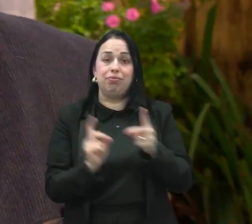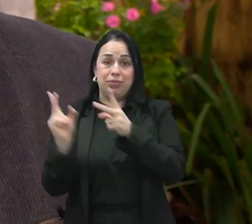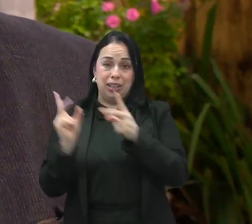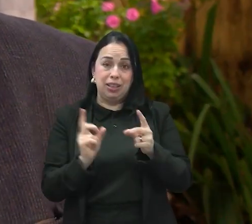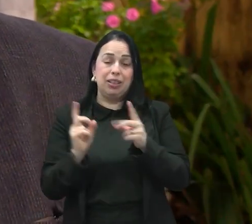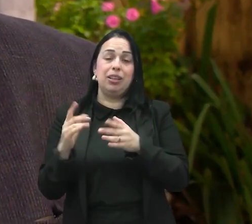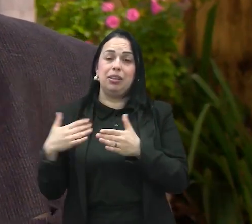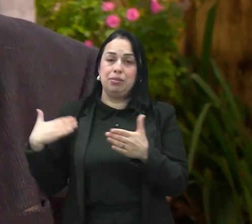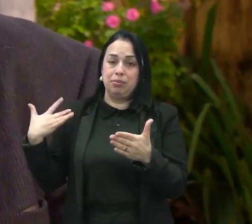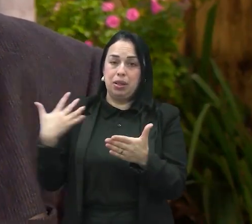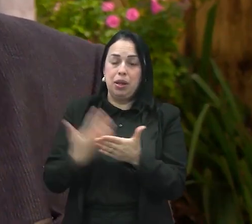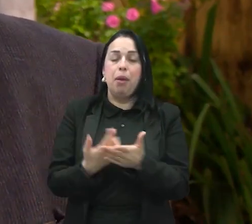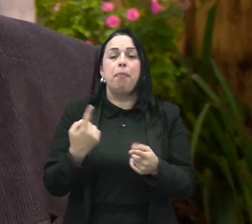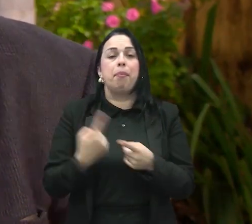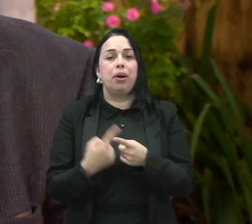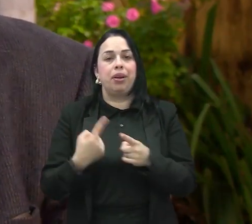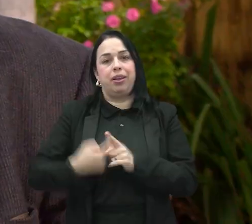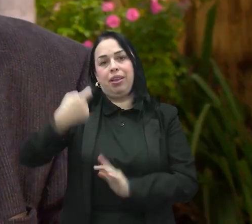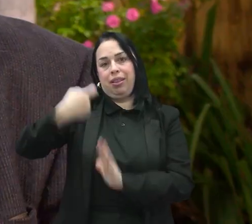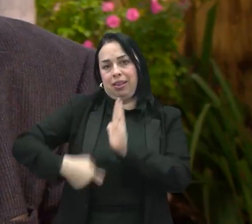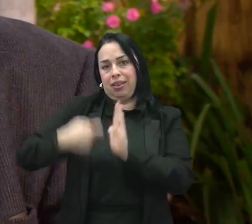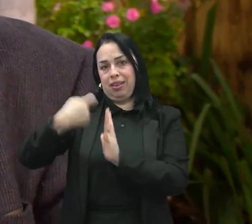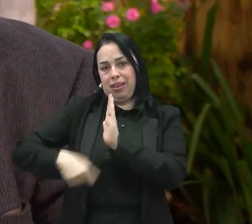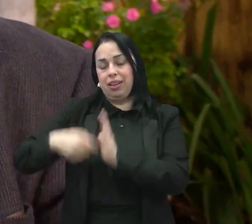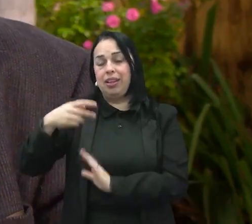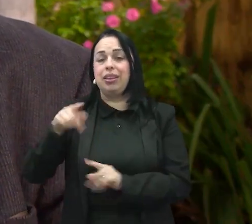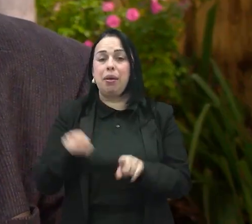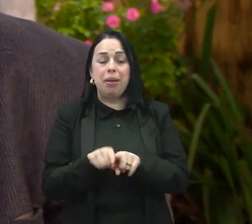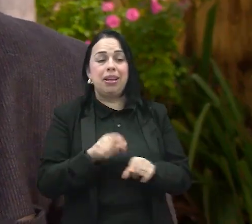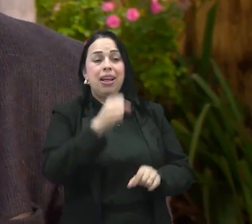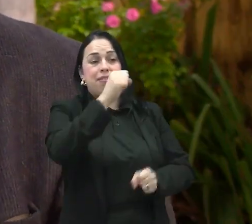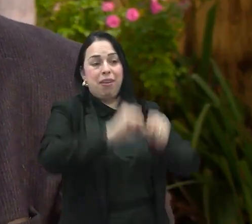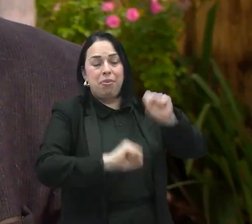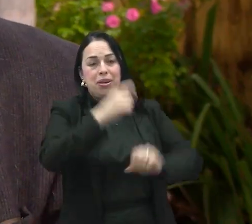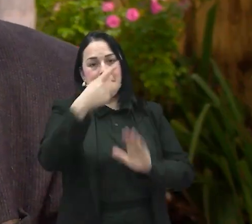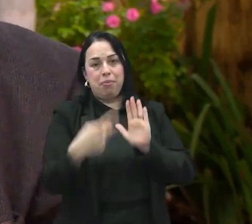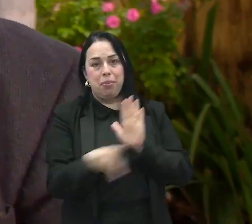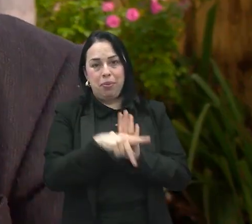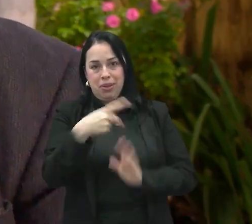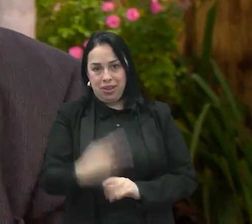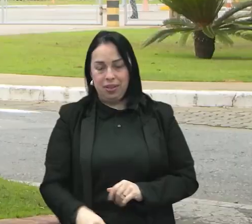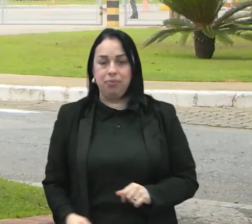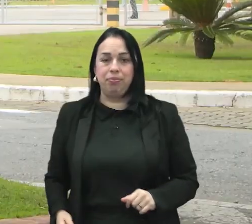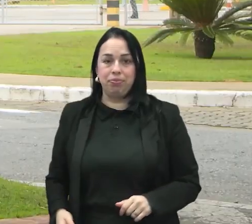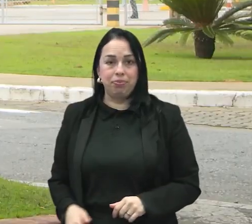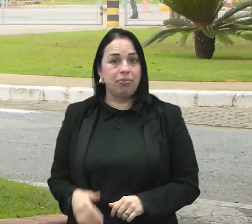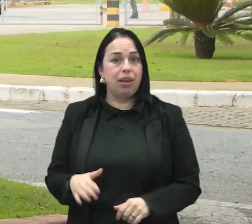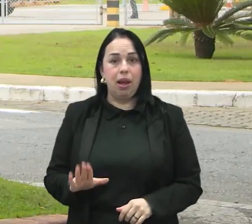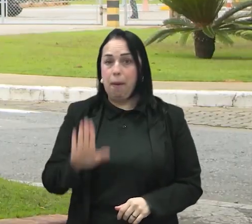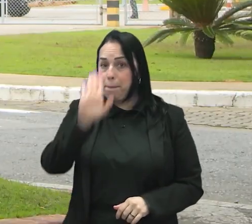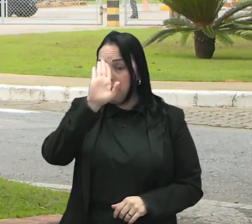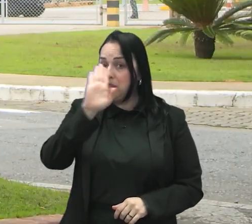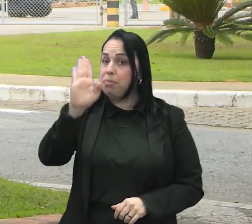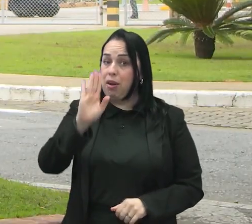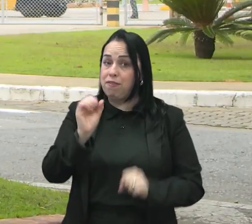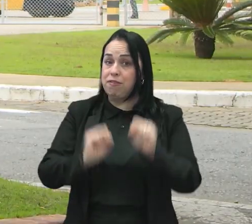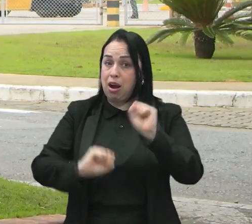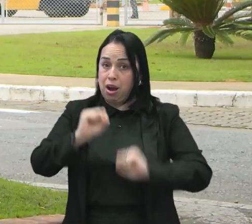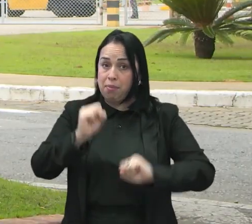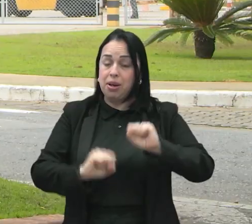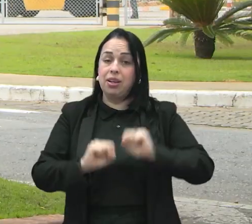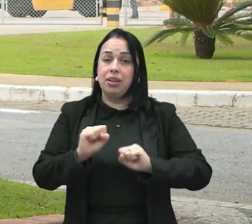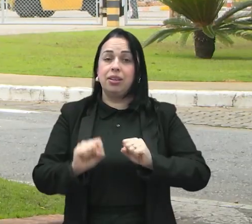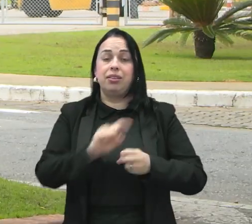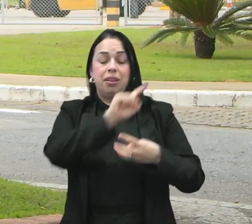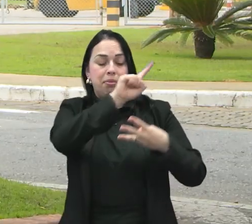ao longo desse processo todo, devido ao cluster aeronáutico que está em São José e alguns municípios da região. Maior fabricante de aeronaves